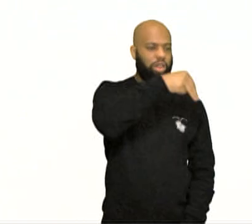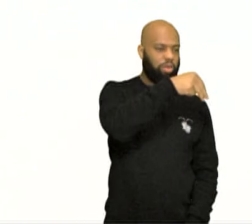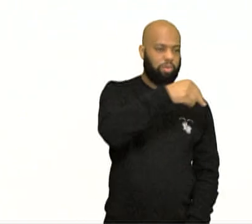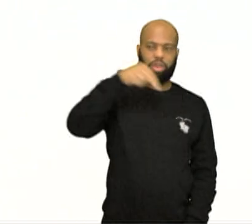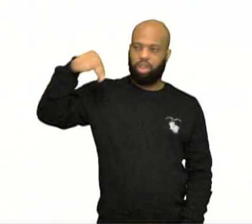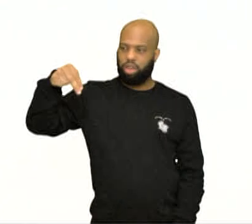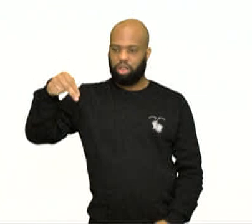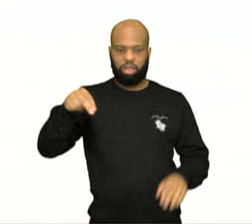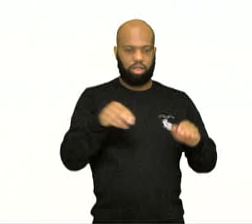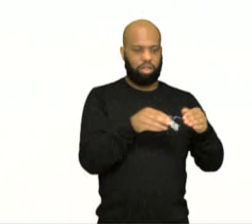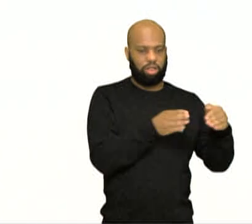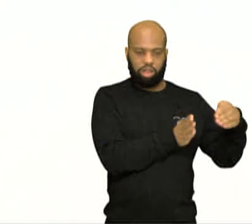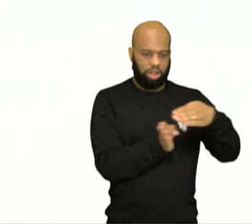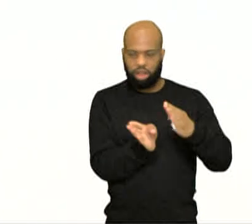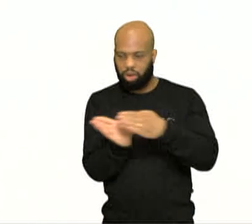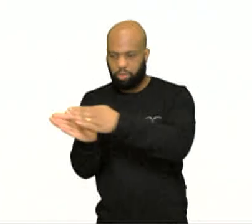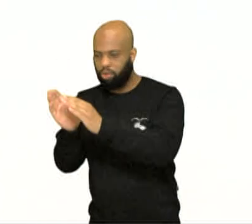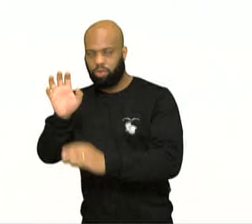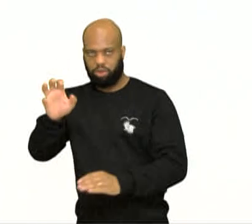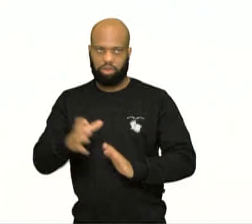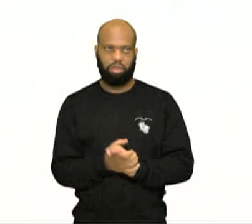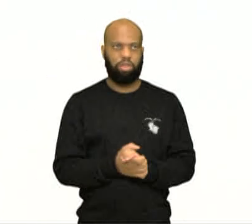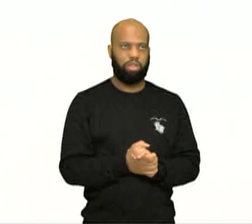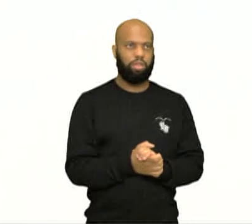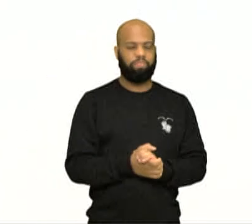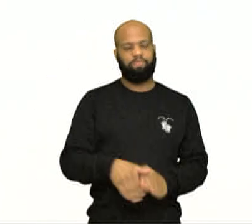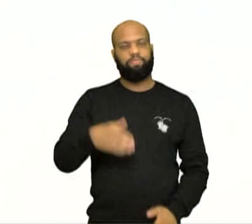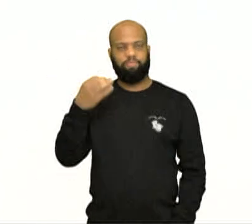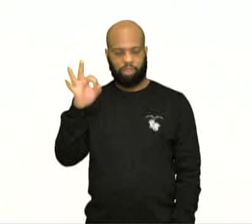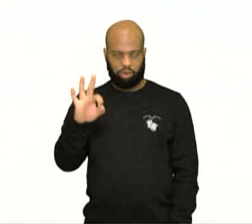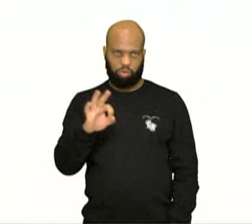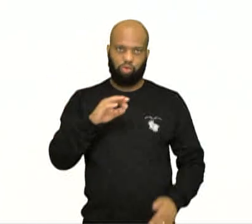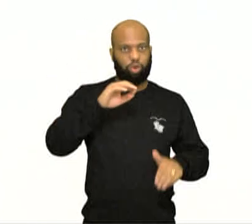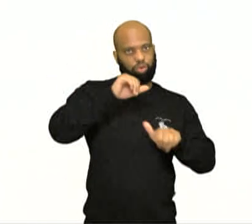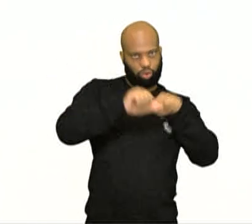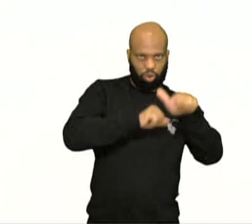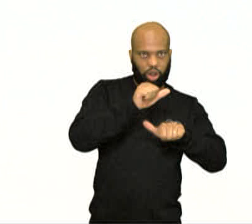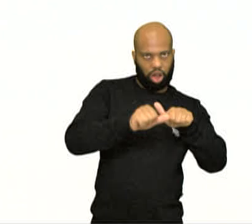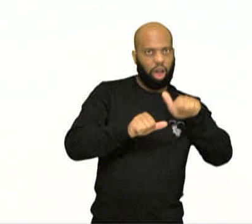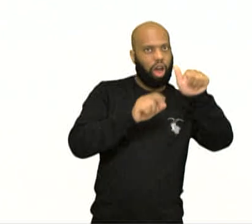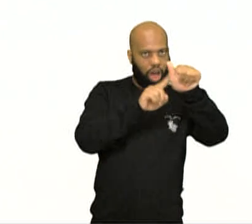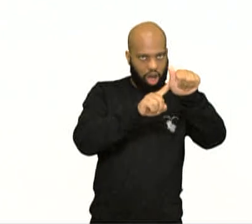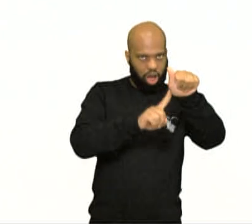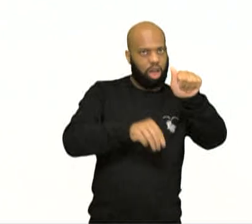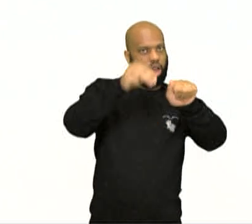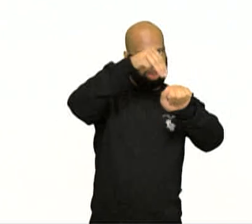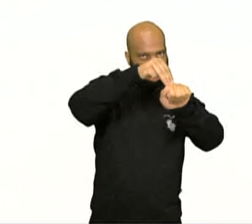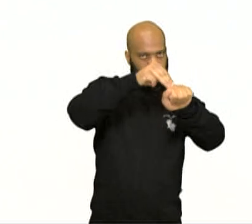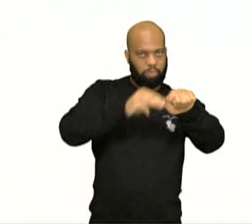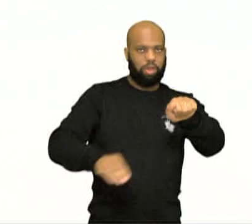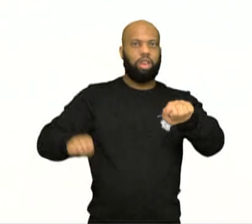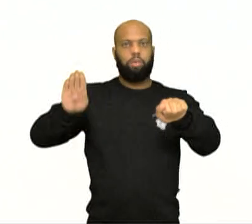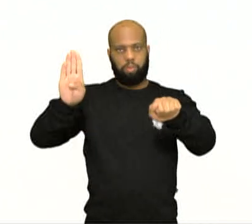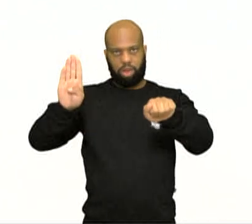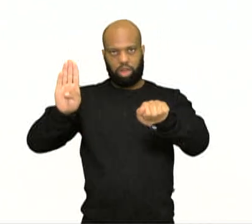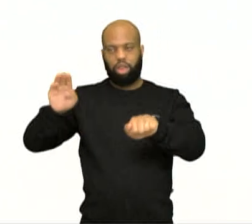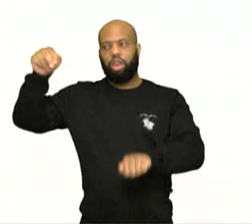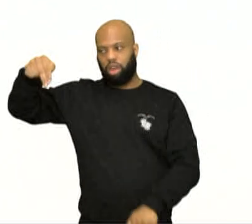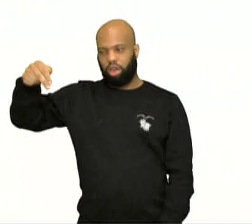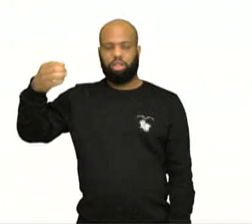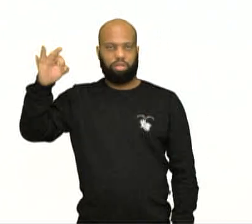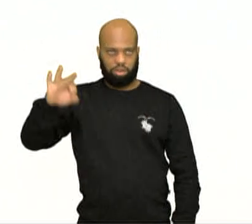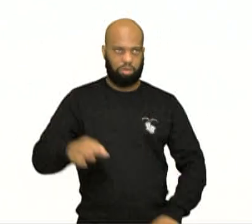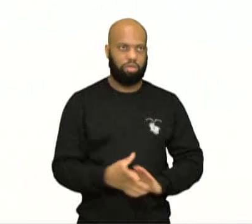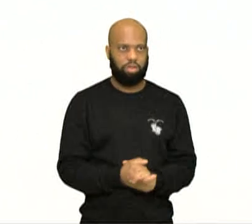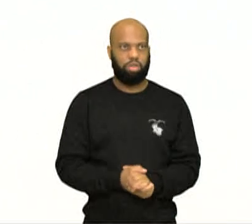N, né? Então, aqui é M e aqui N, certo? Fui de Vm para Vn.